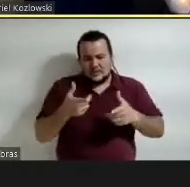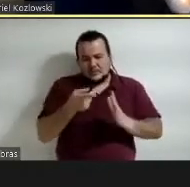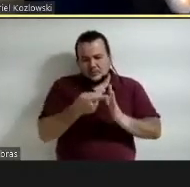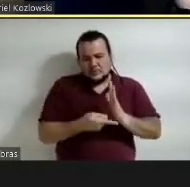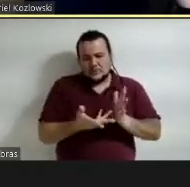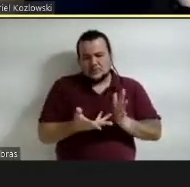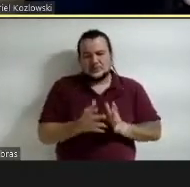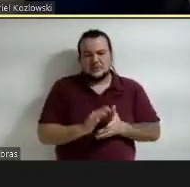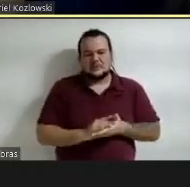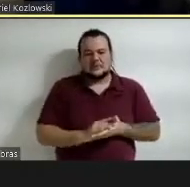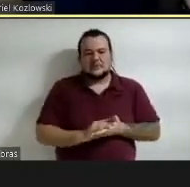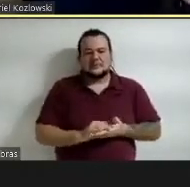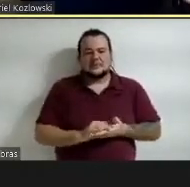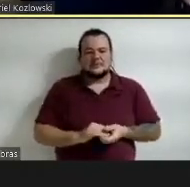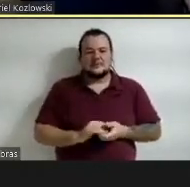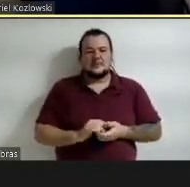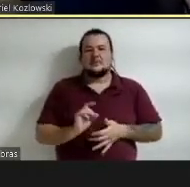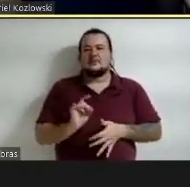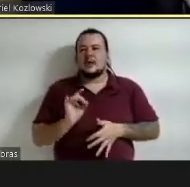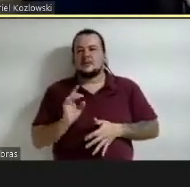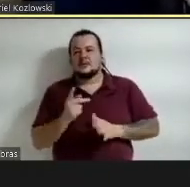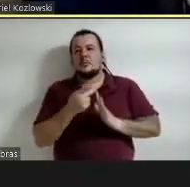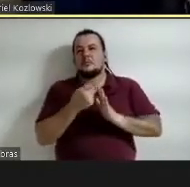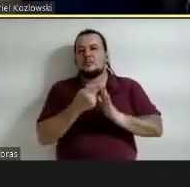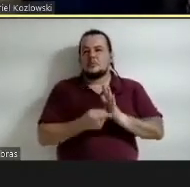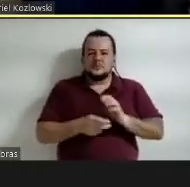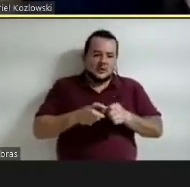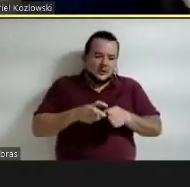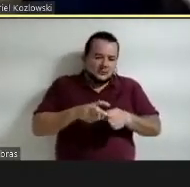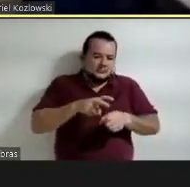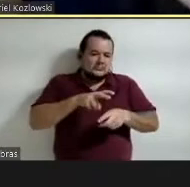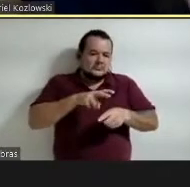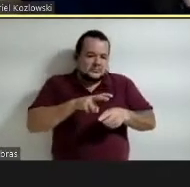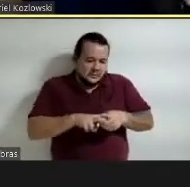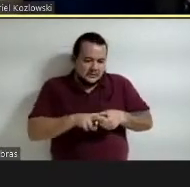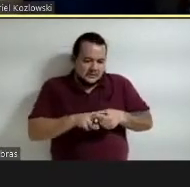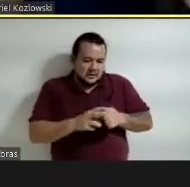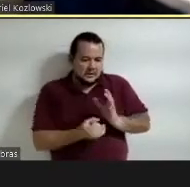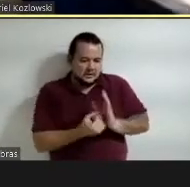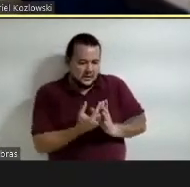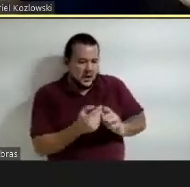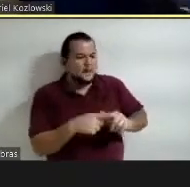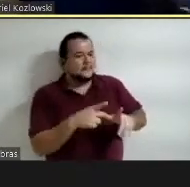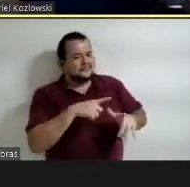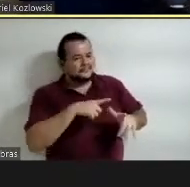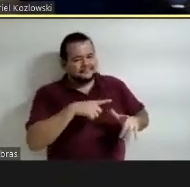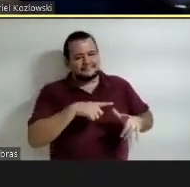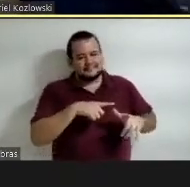simplesmente um projeto de sentar e conceber, mas também tem essa parte